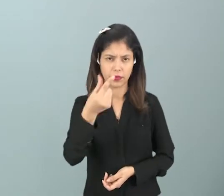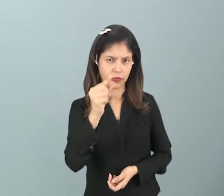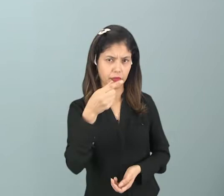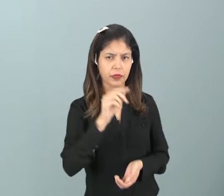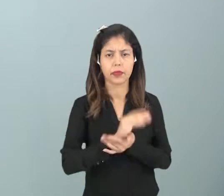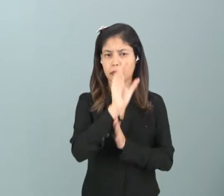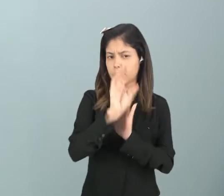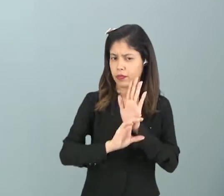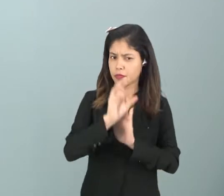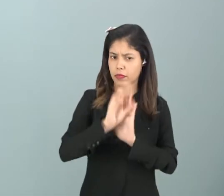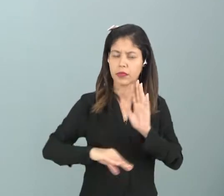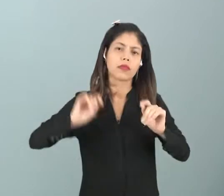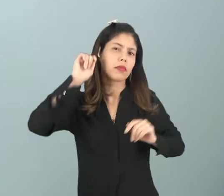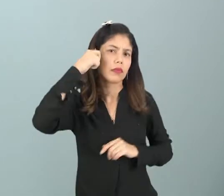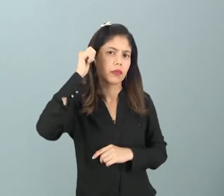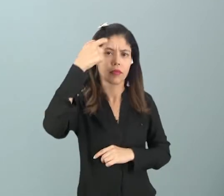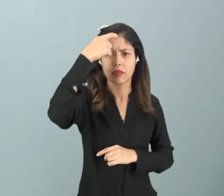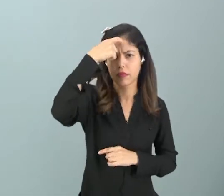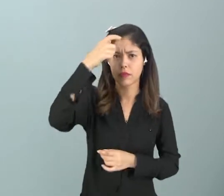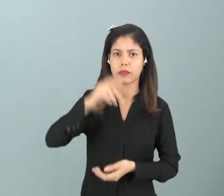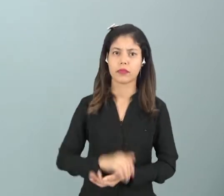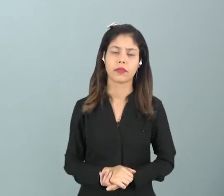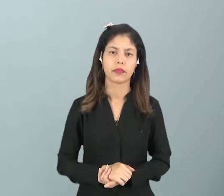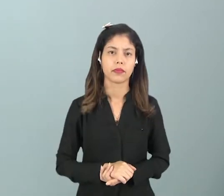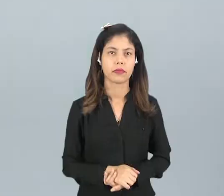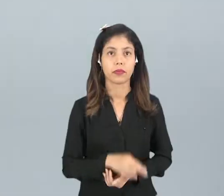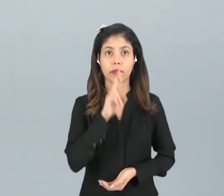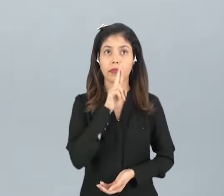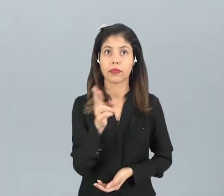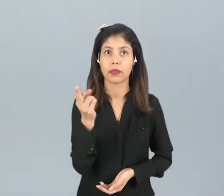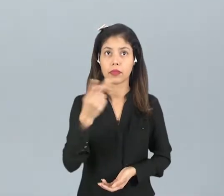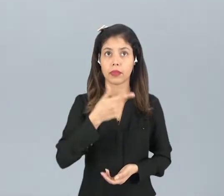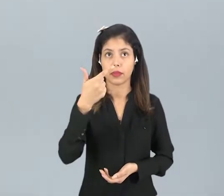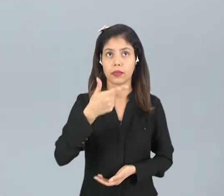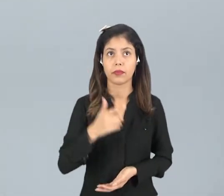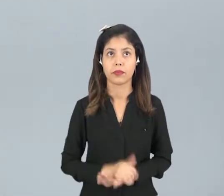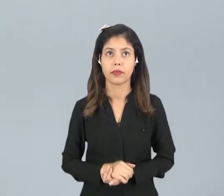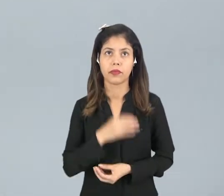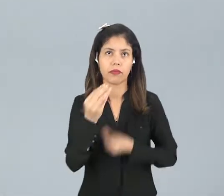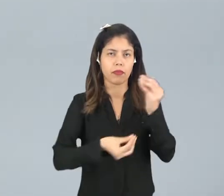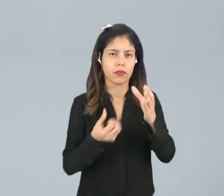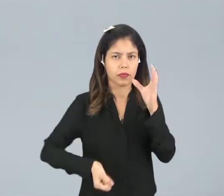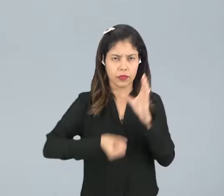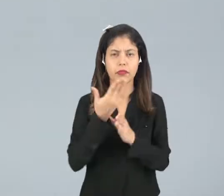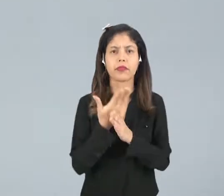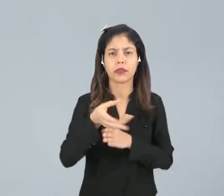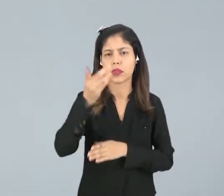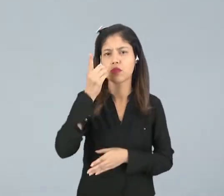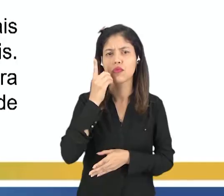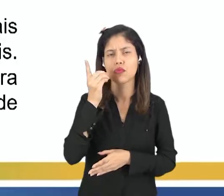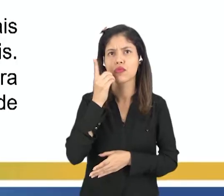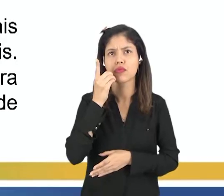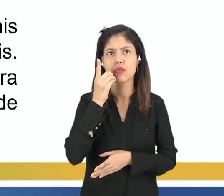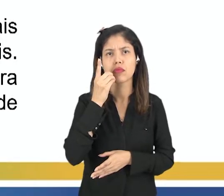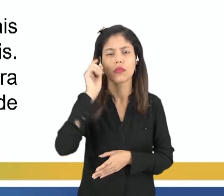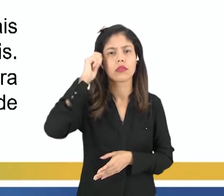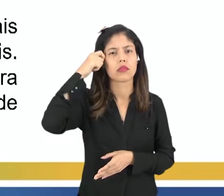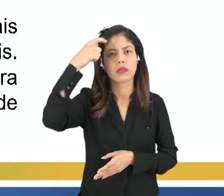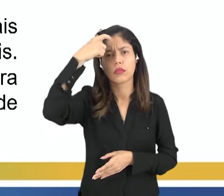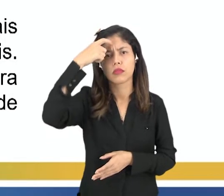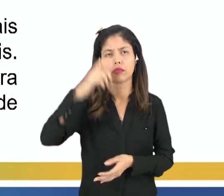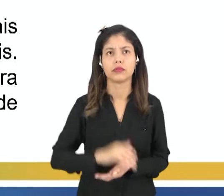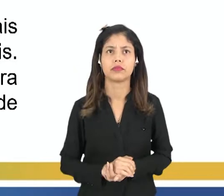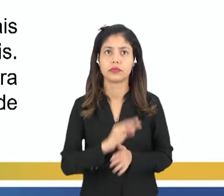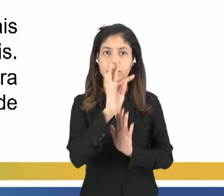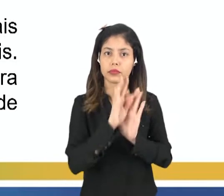desse conceito de consciência negra. Vamos responder a segunda. Como que surgiu o Dia da Consciência Negra? Vamos ao